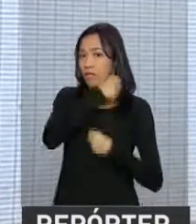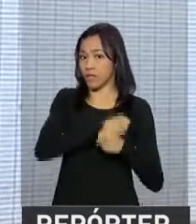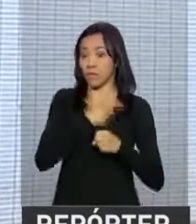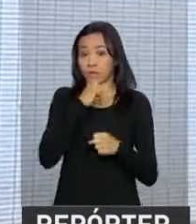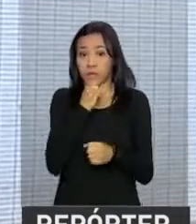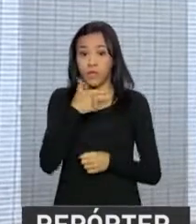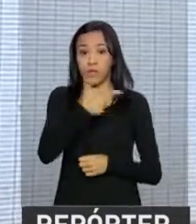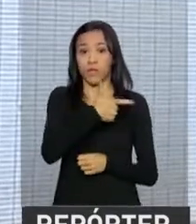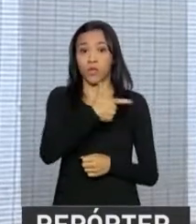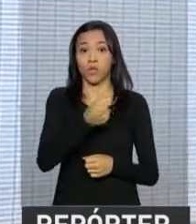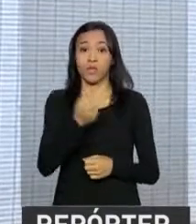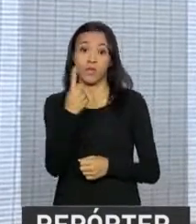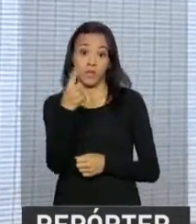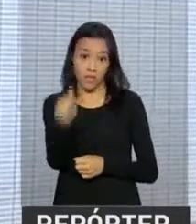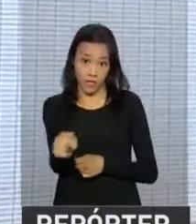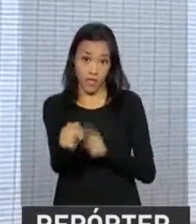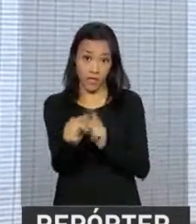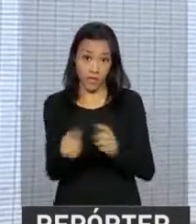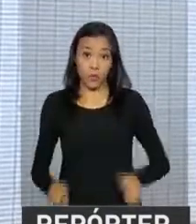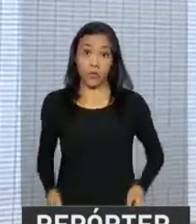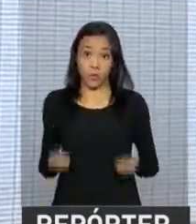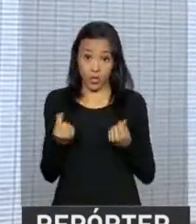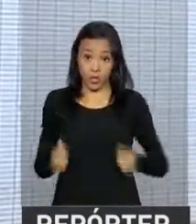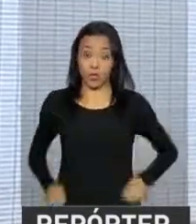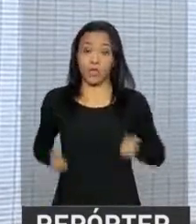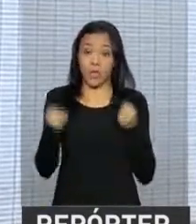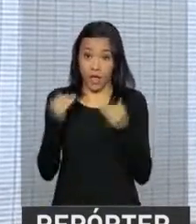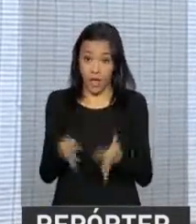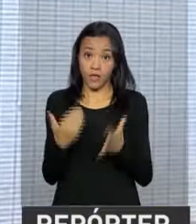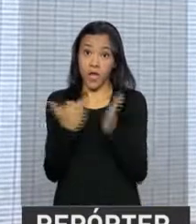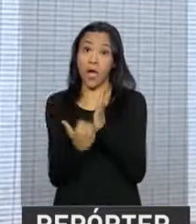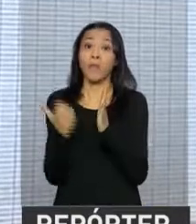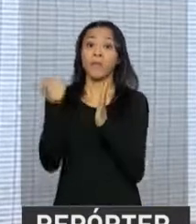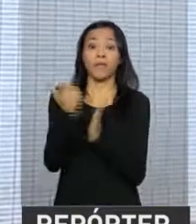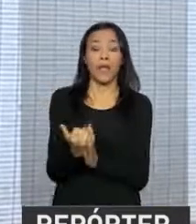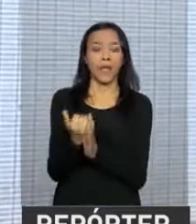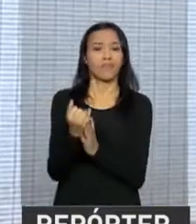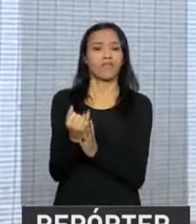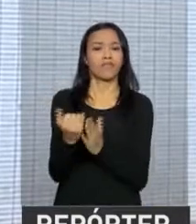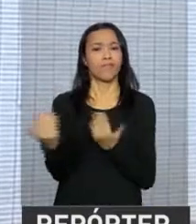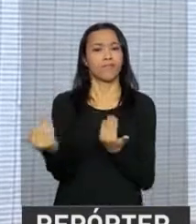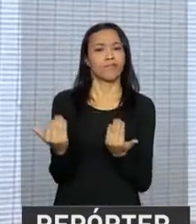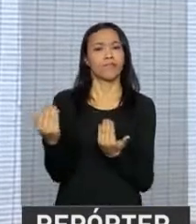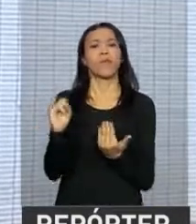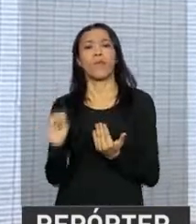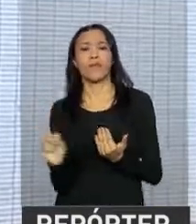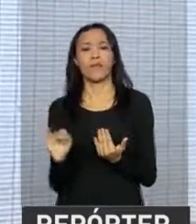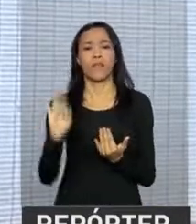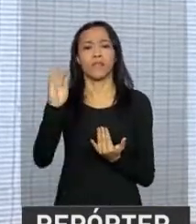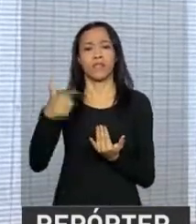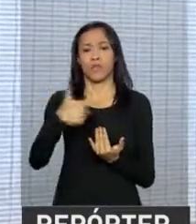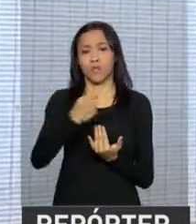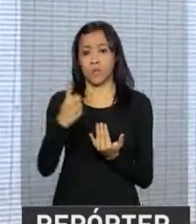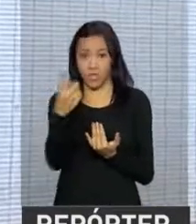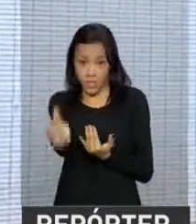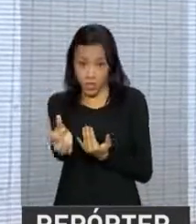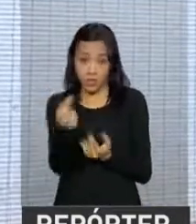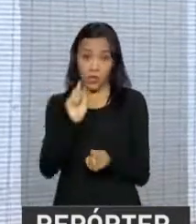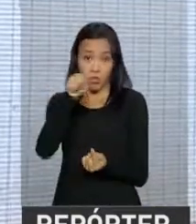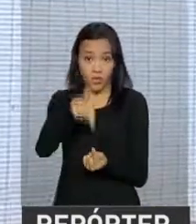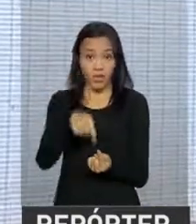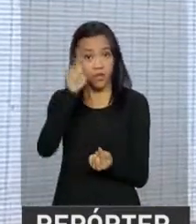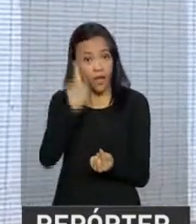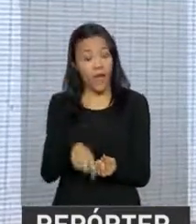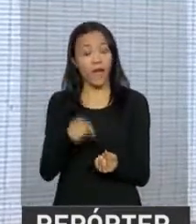por exemplo, em 2017, os gastos só poderiam aumentar na mesma medida que foi a inflação de 2016. O objetivo é conter